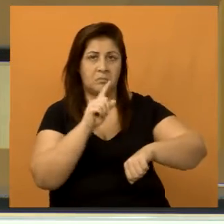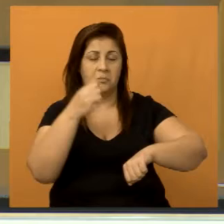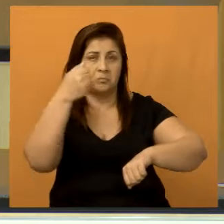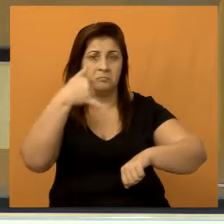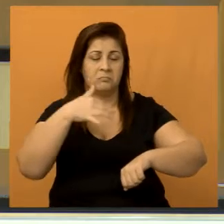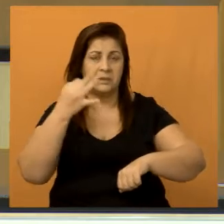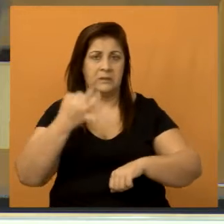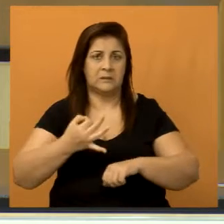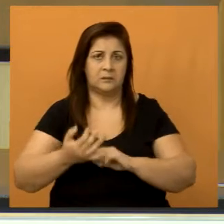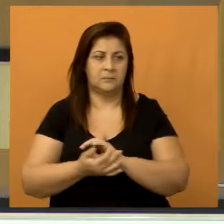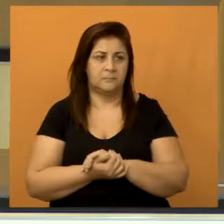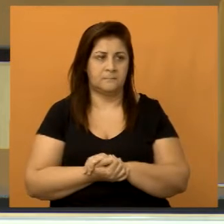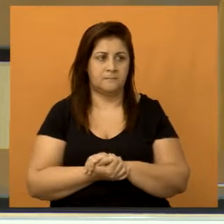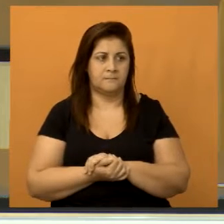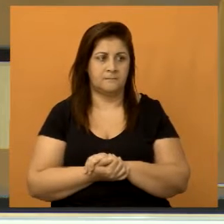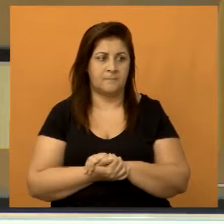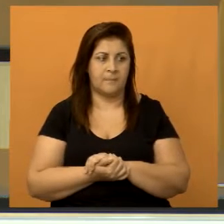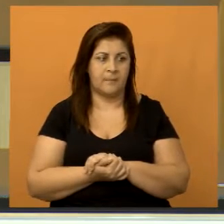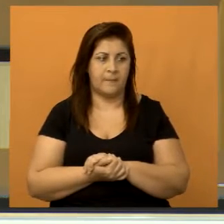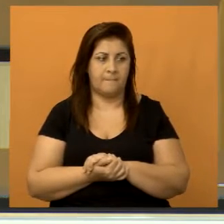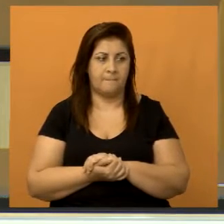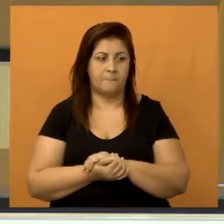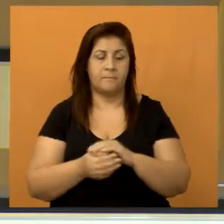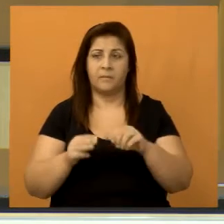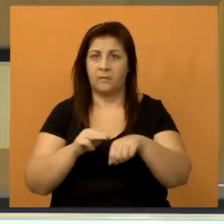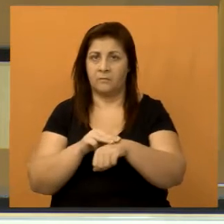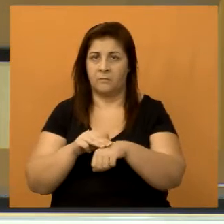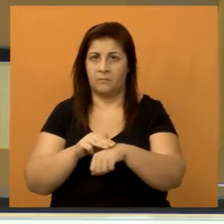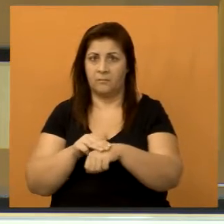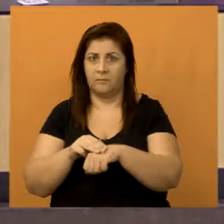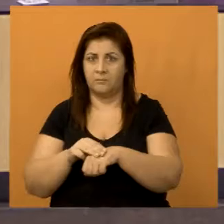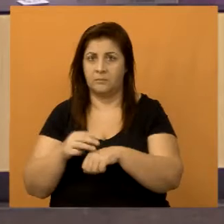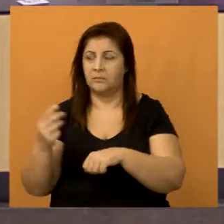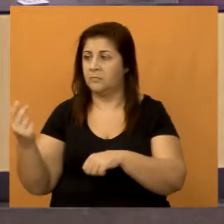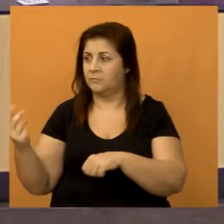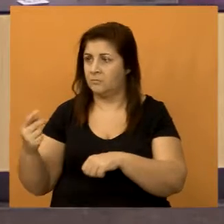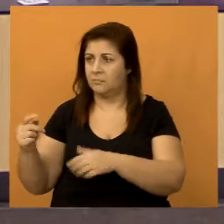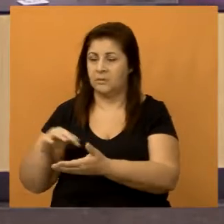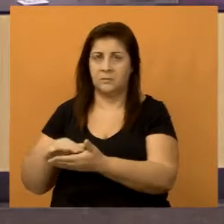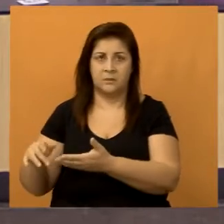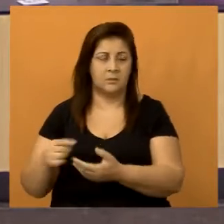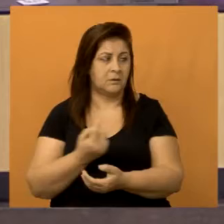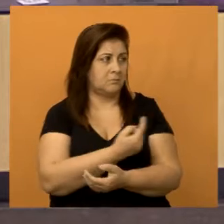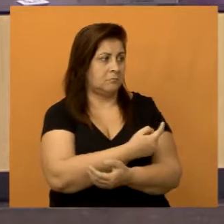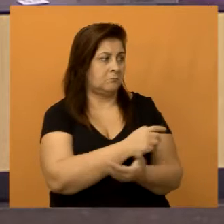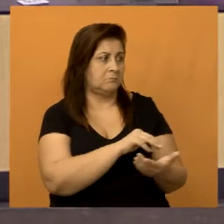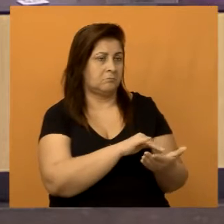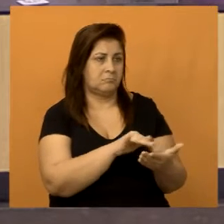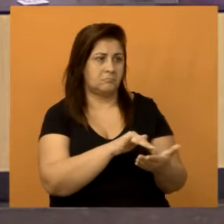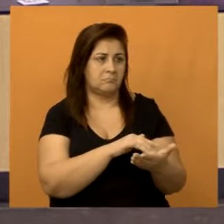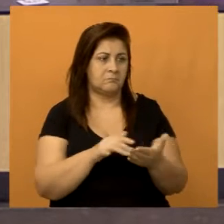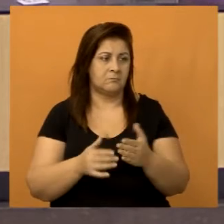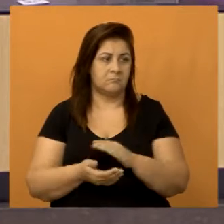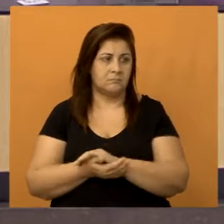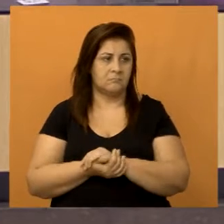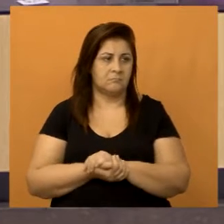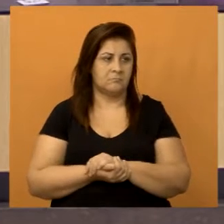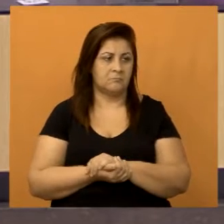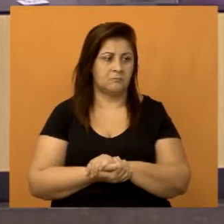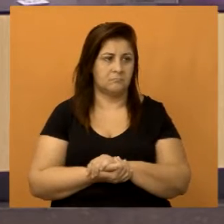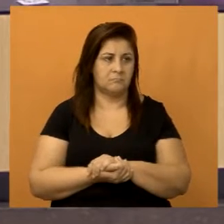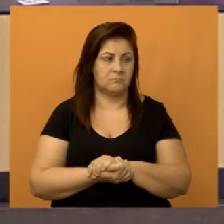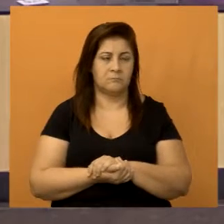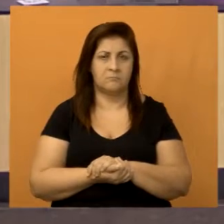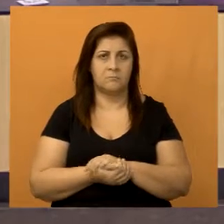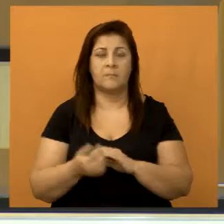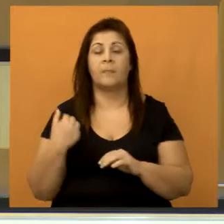apresentação. E essa decisão foi conversada com a doutora Márcia, secretária da mesa, com o doutor Abner, secretário da mesa também,